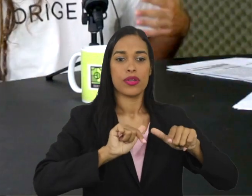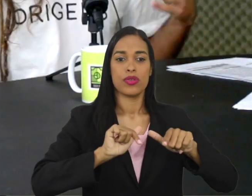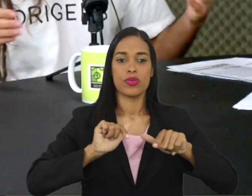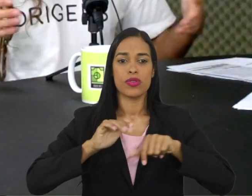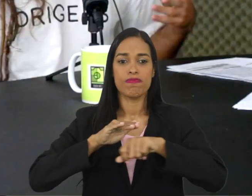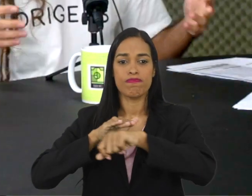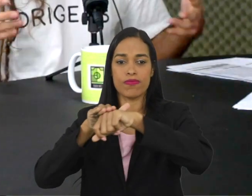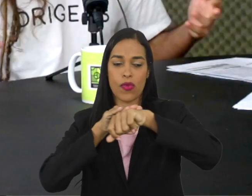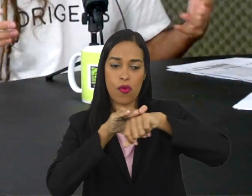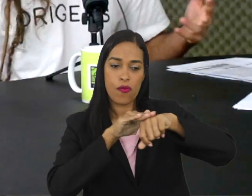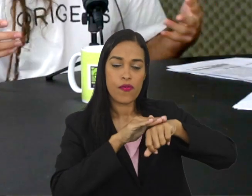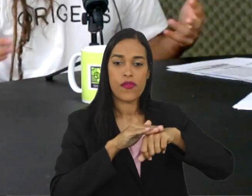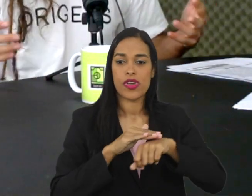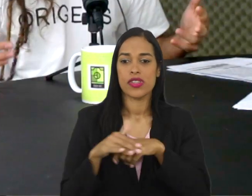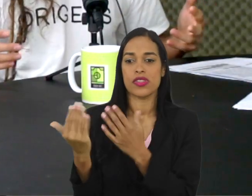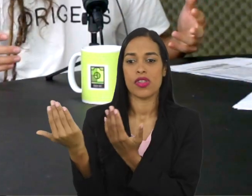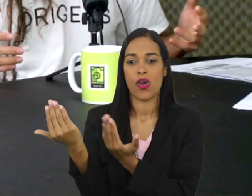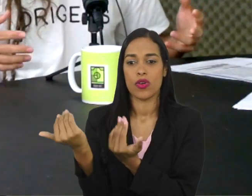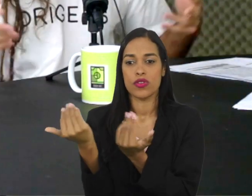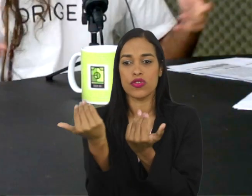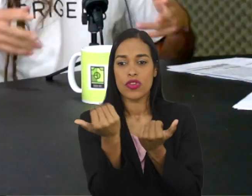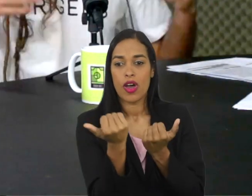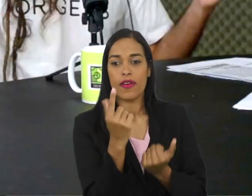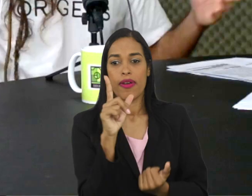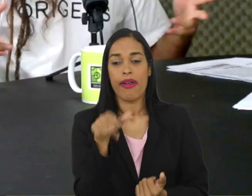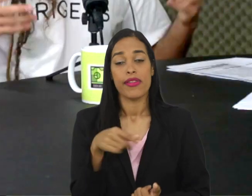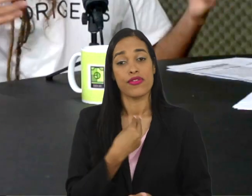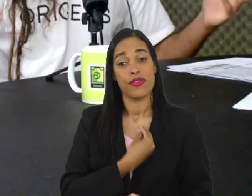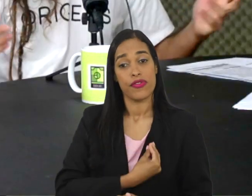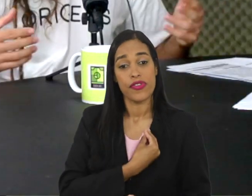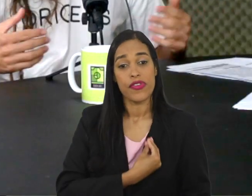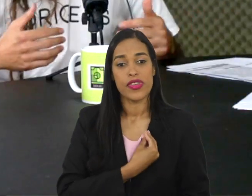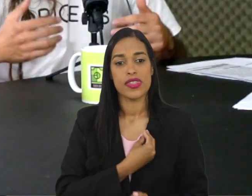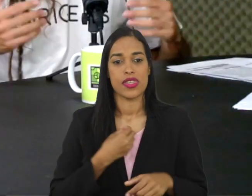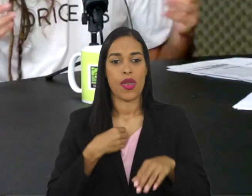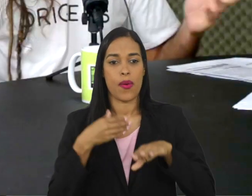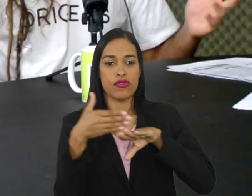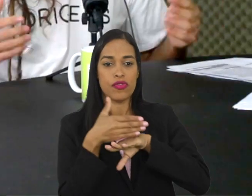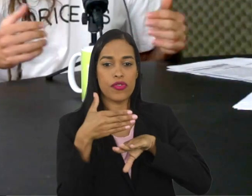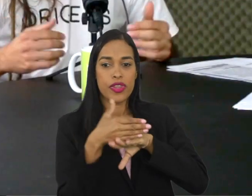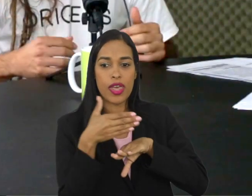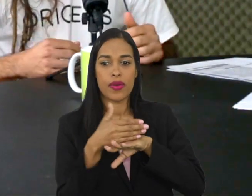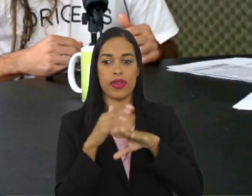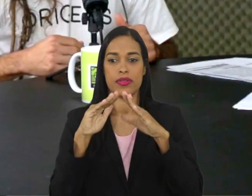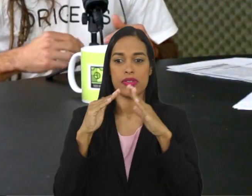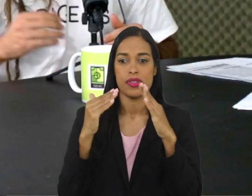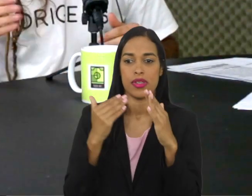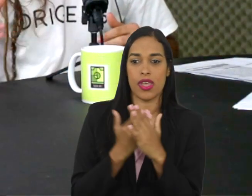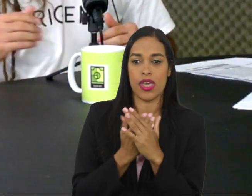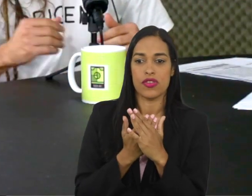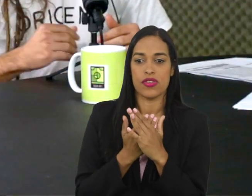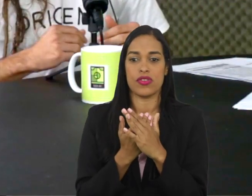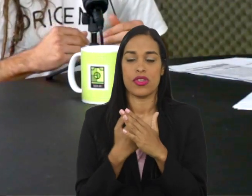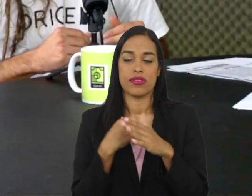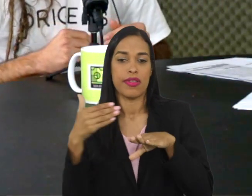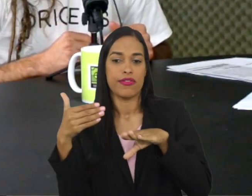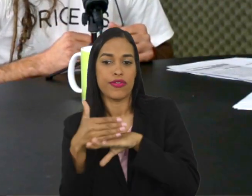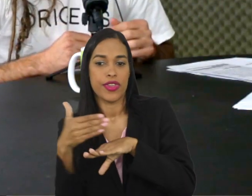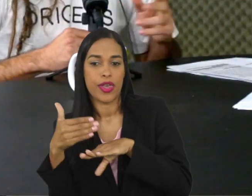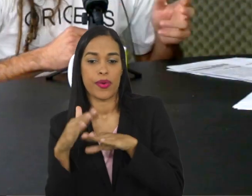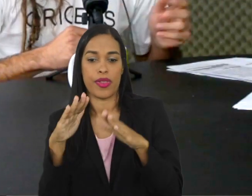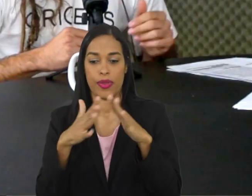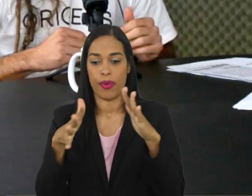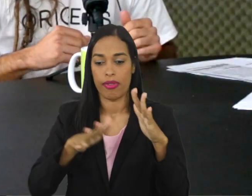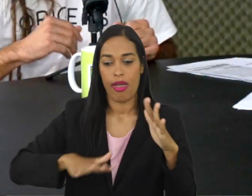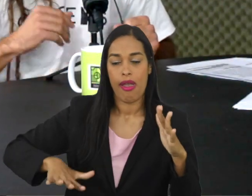comunica com jovens porque eles vivenciam isso. Os meninos, eles frequentam a igreja, eles frequentam